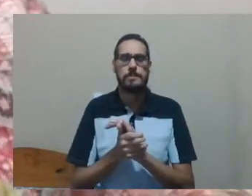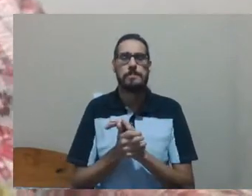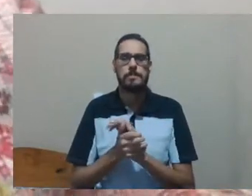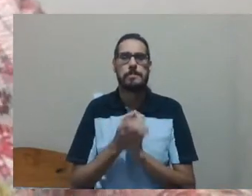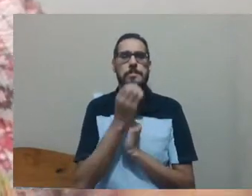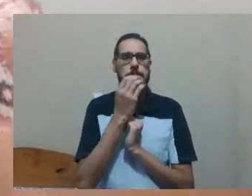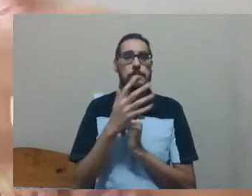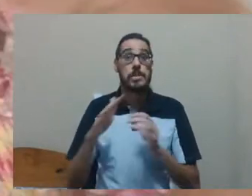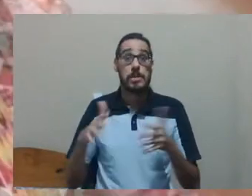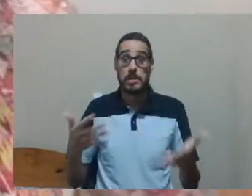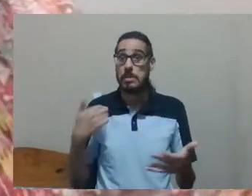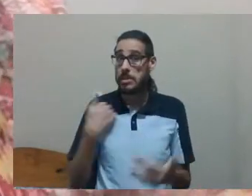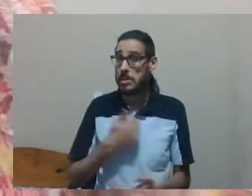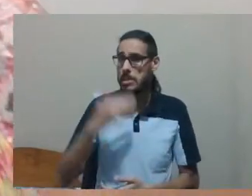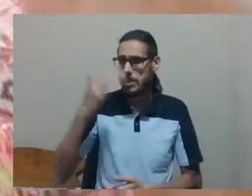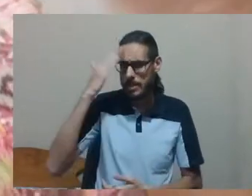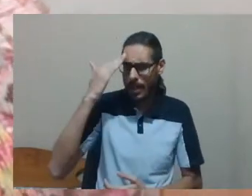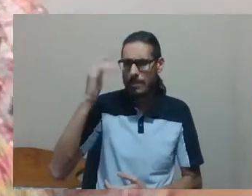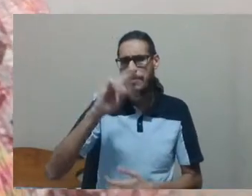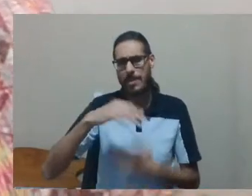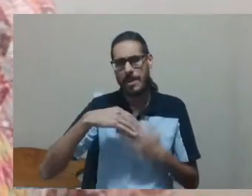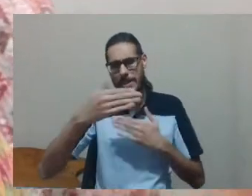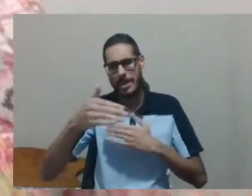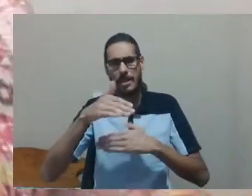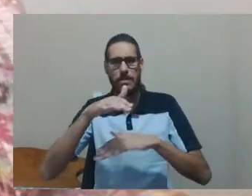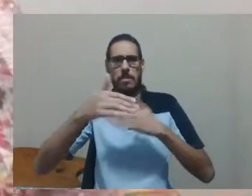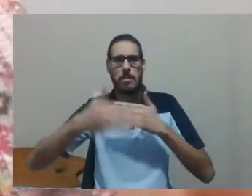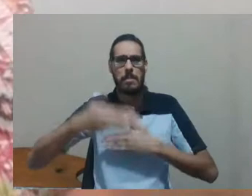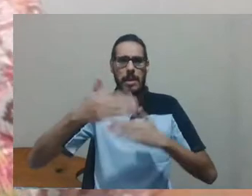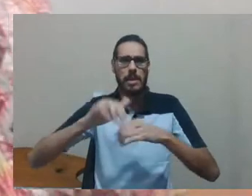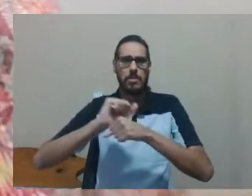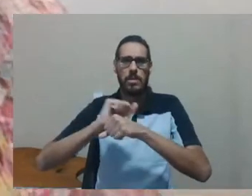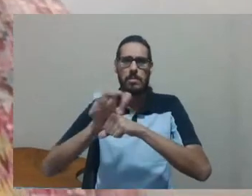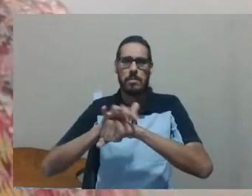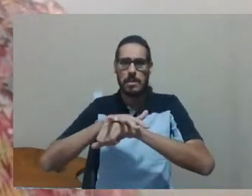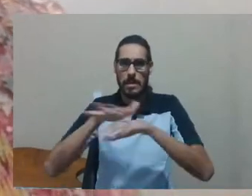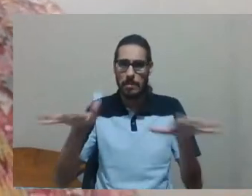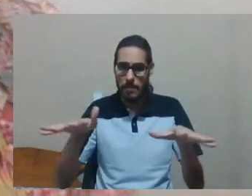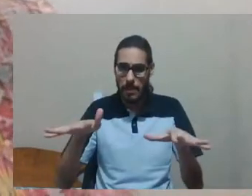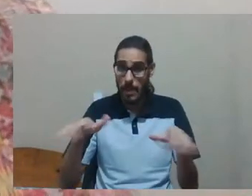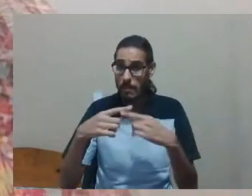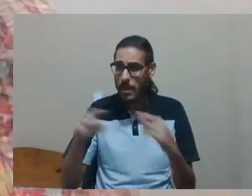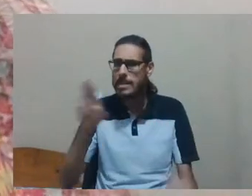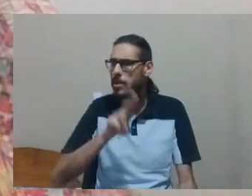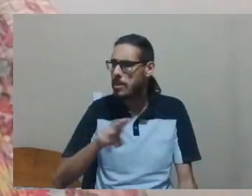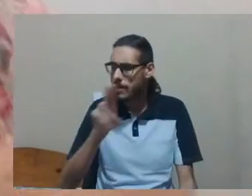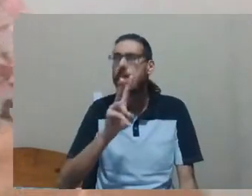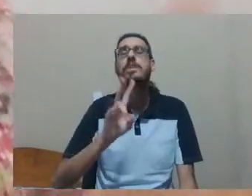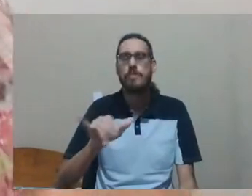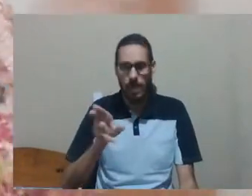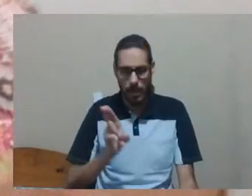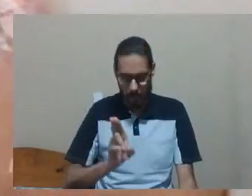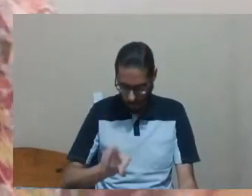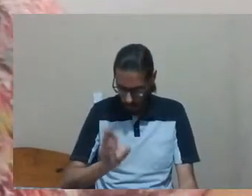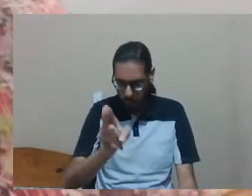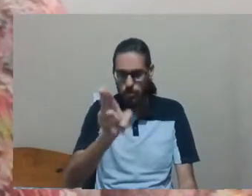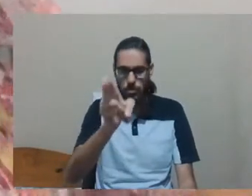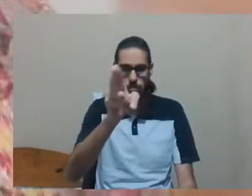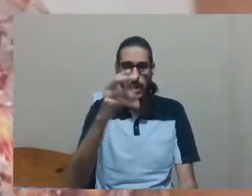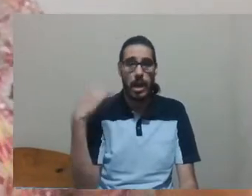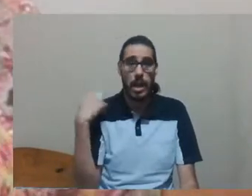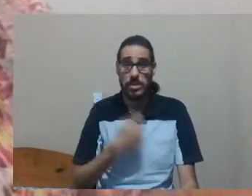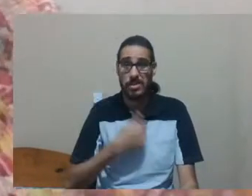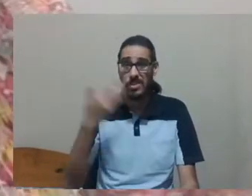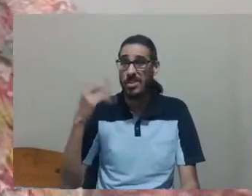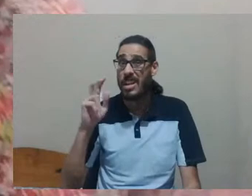um período da pandemia, não sei quando, mas a universidade sempre vai continuar. Nós estamos há 50 anos